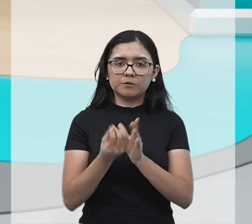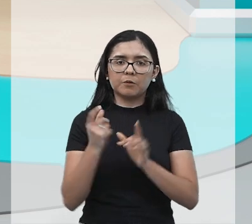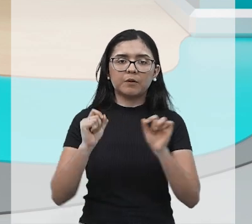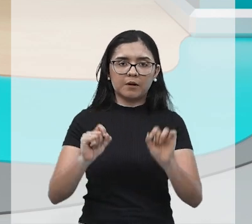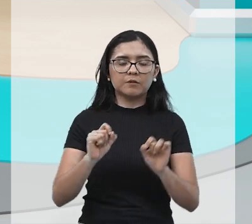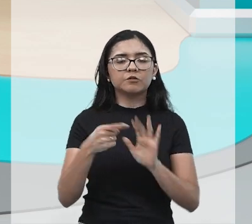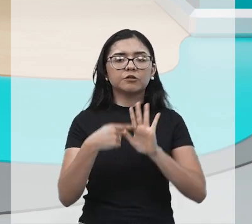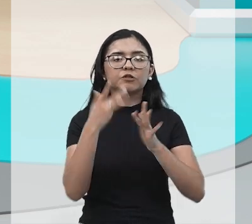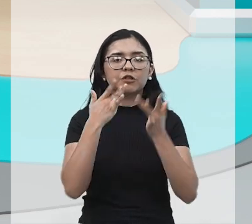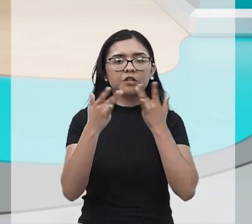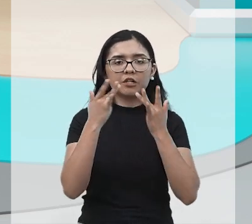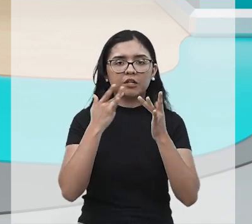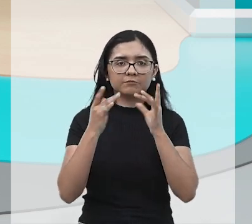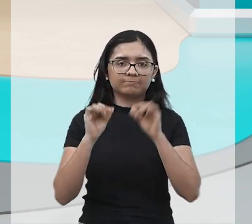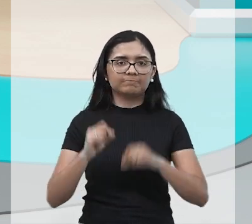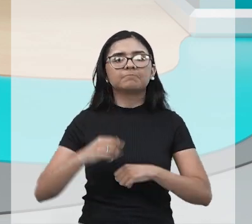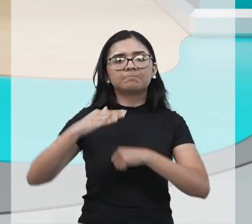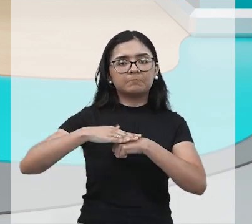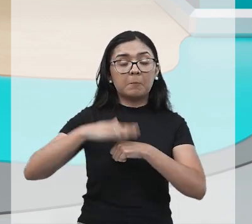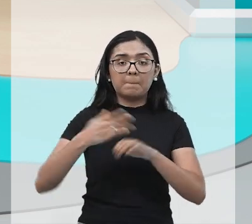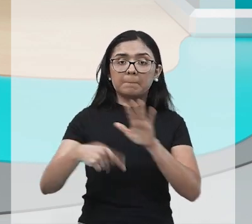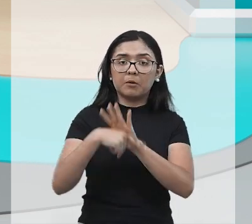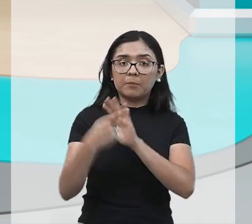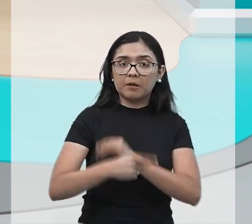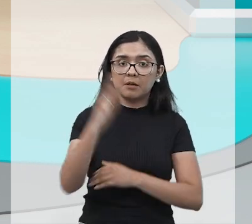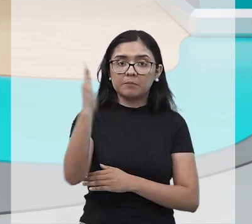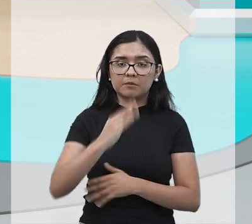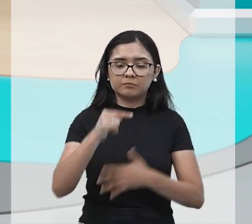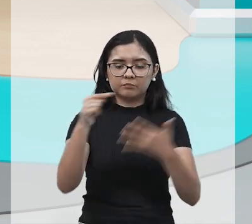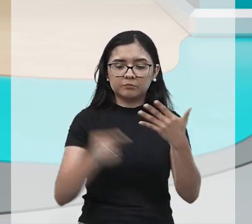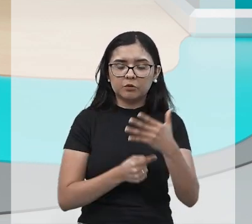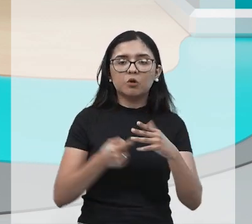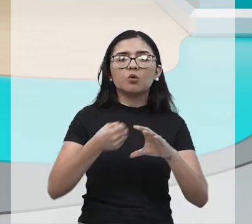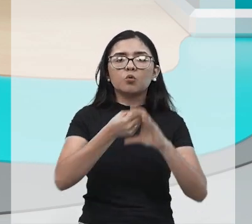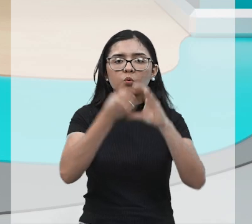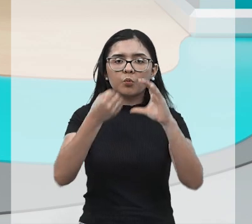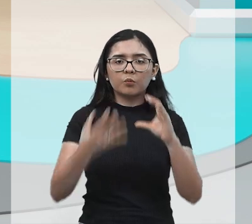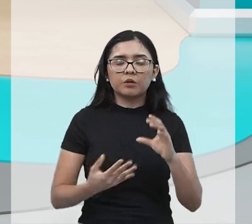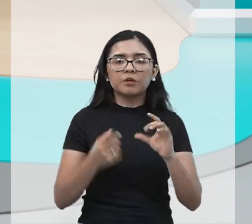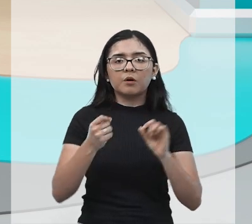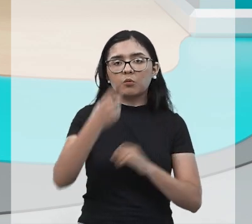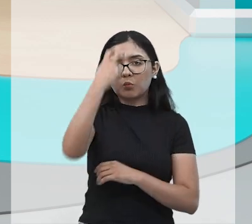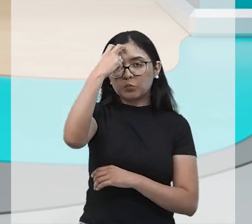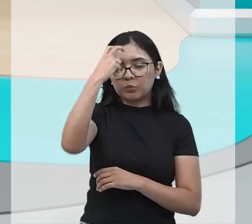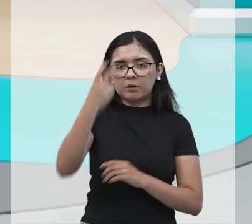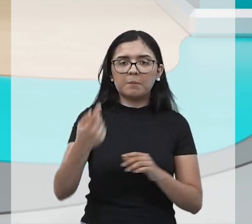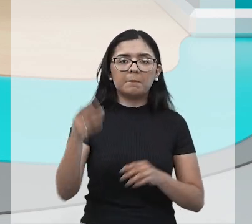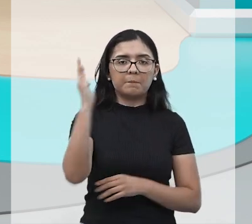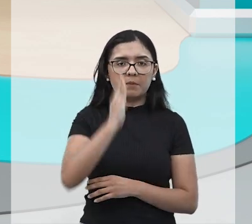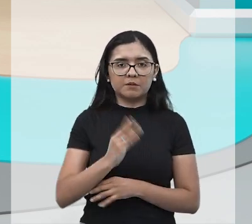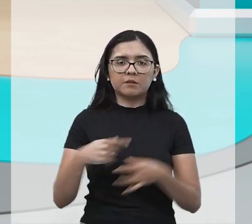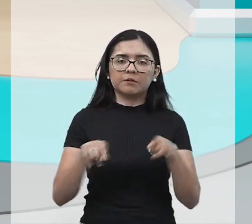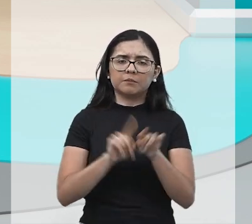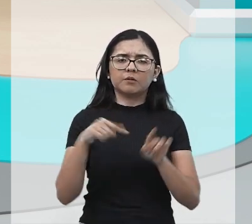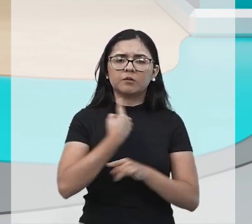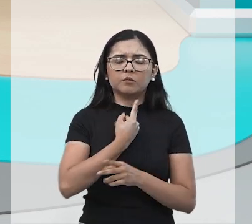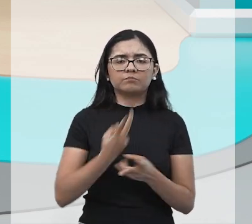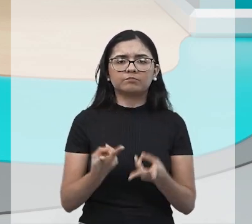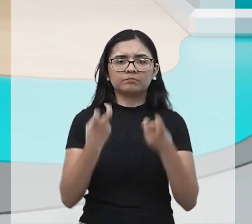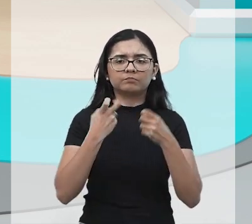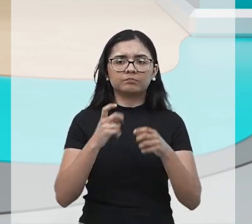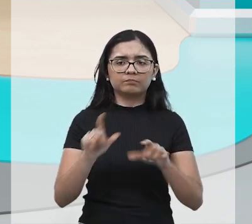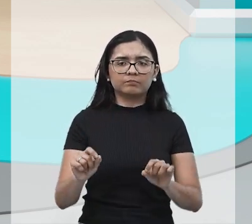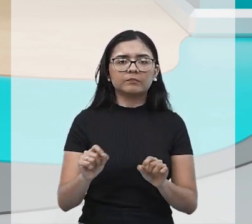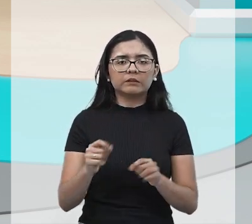cênica genuinamente brasileira, com elementos da cultura brasileira, que é importante a gente conseguir se identificar